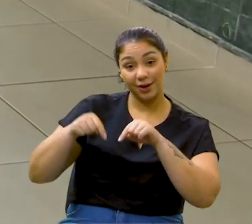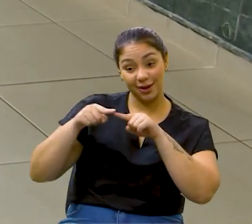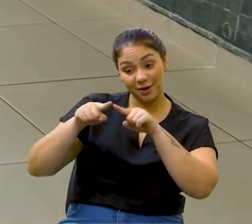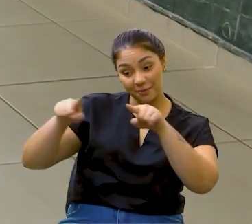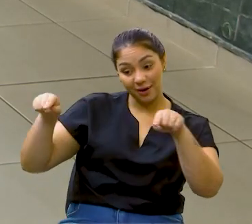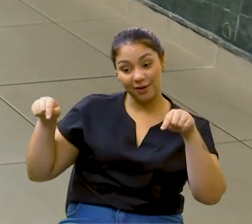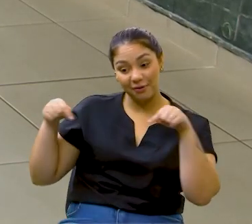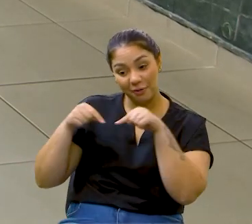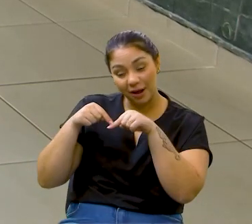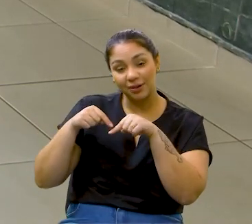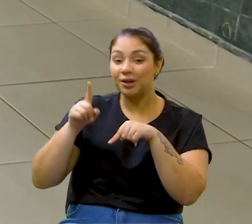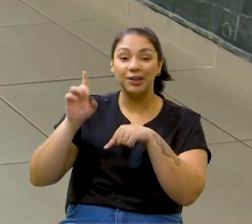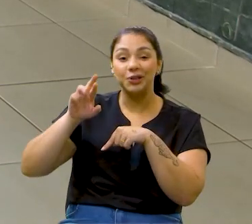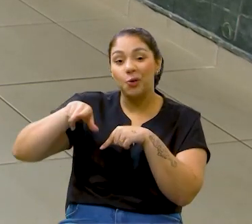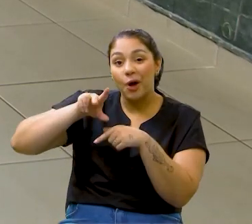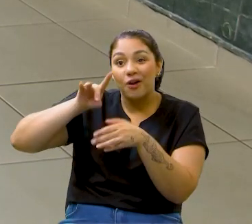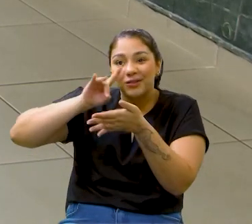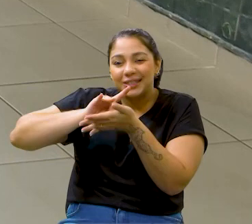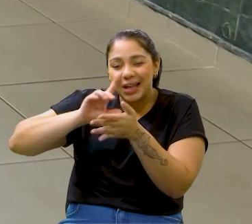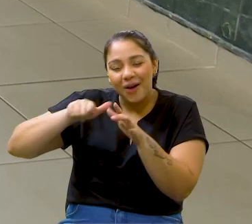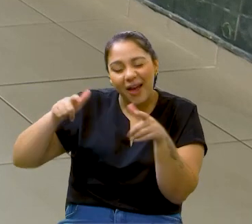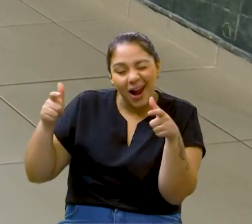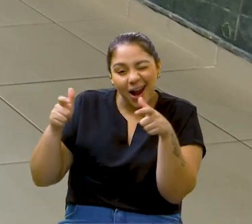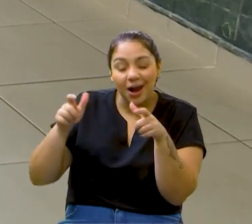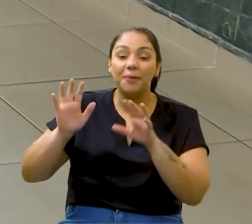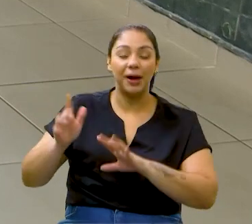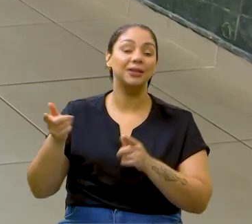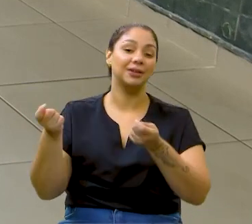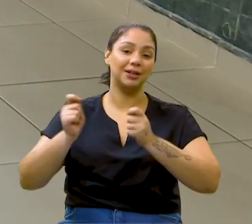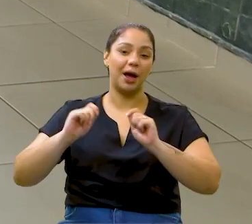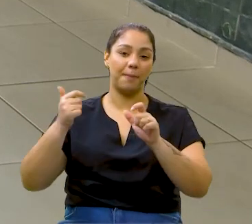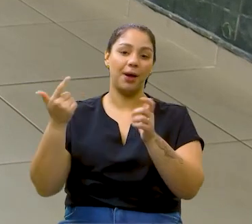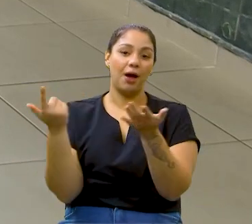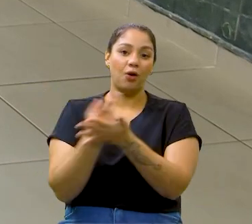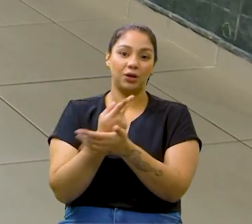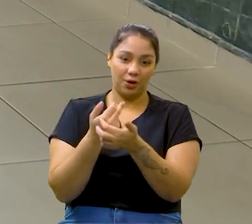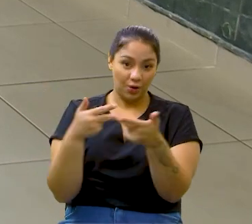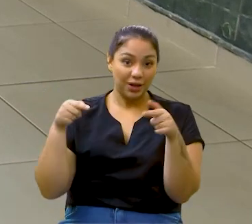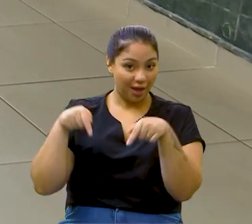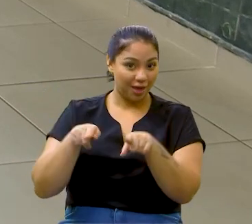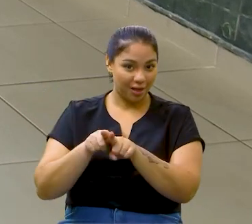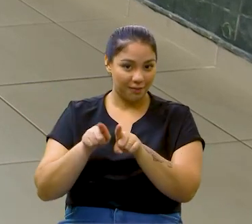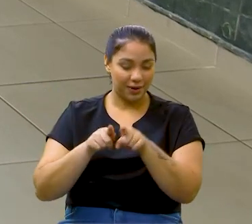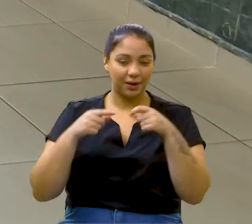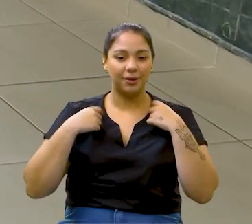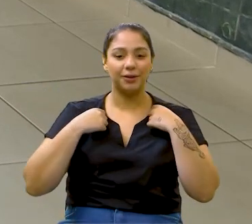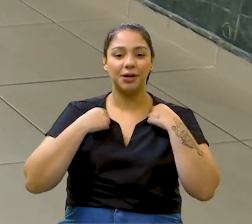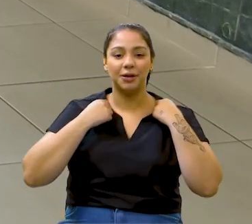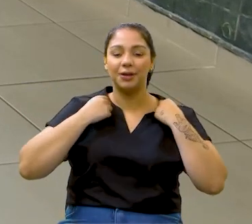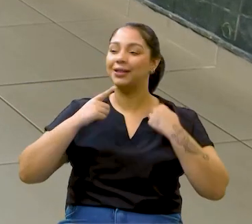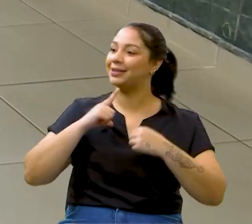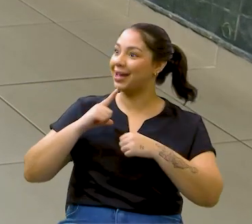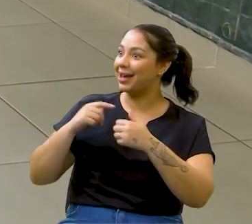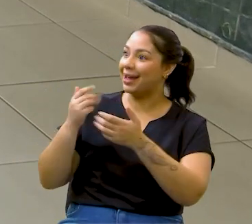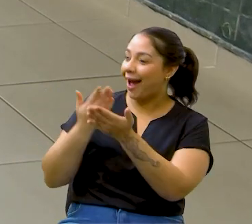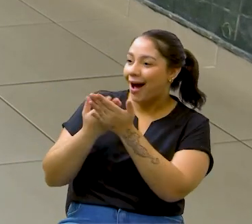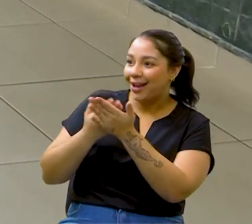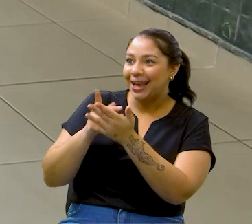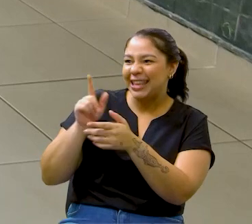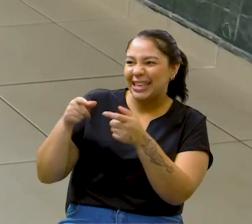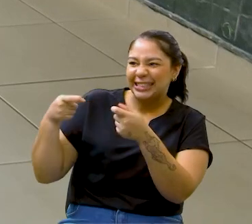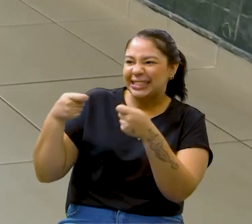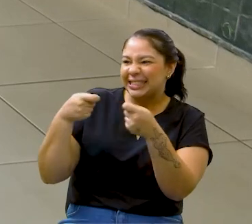Nossa quadra não é oficial, é uma quadrinha pequena, mas também acontece aqui. tem aquelas aulas que são